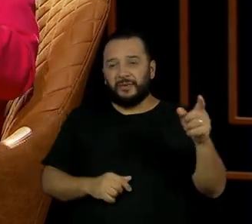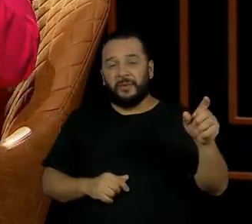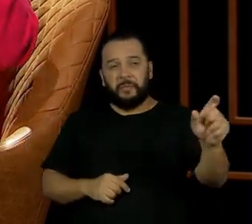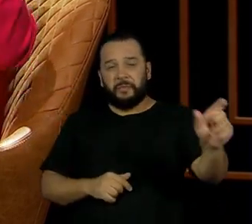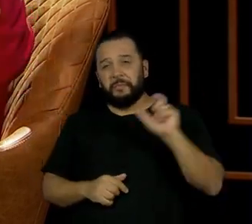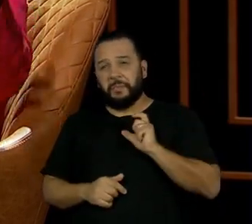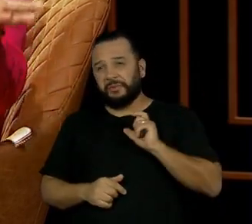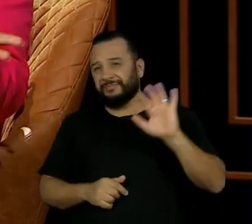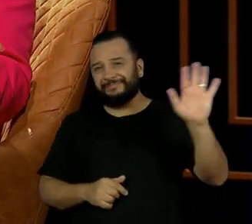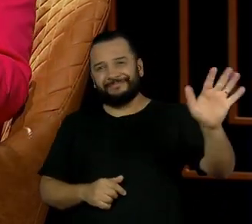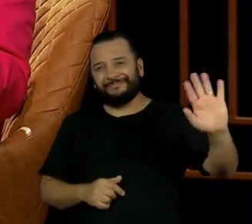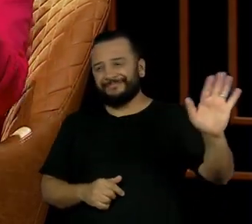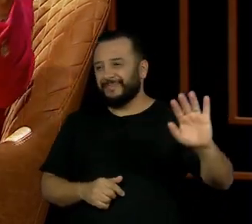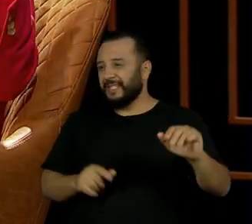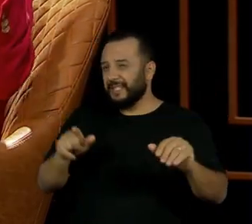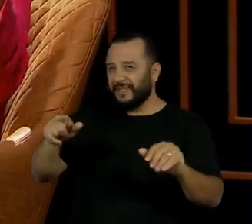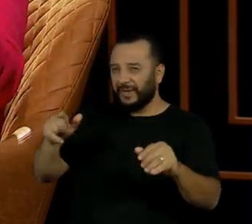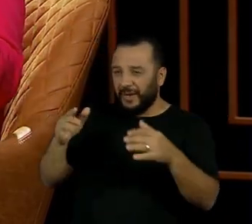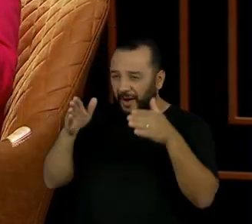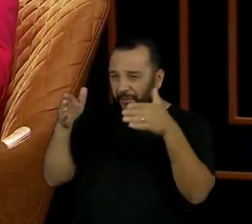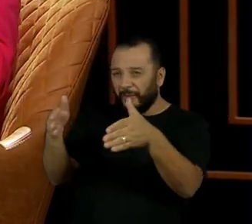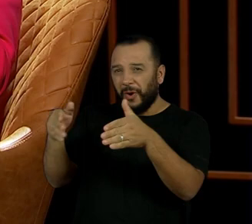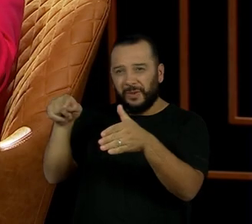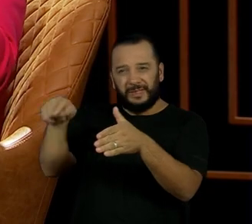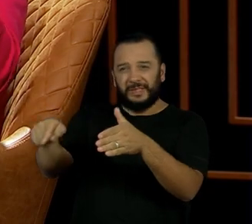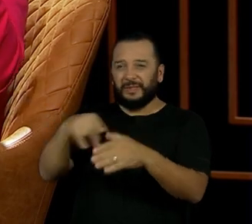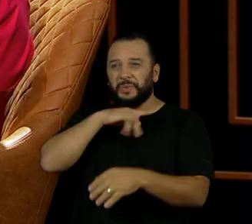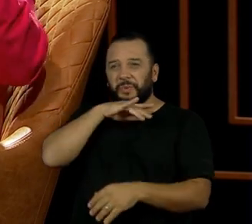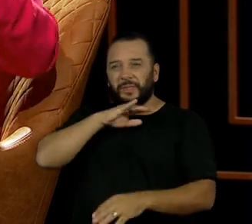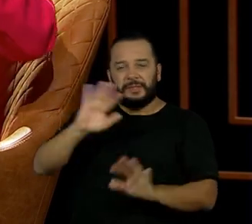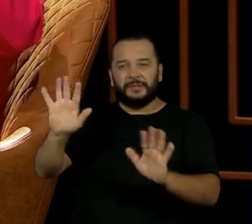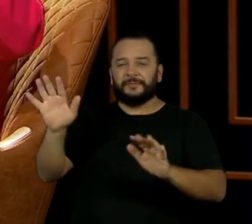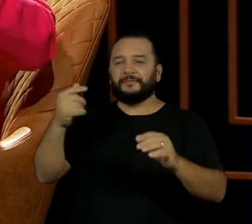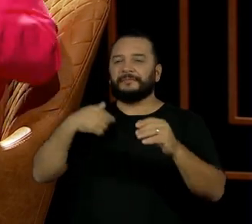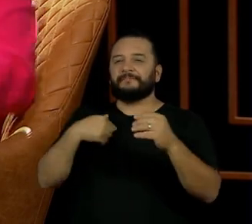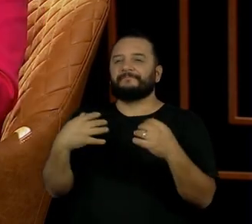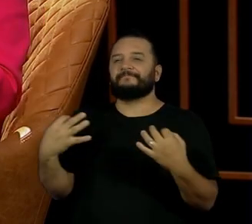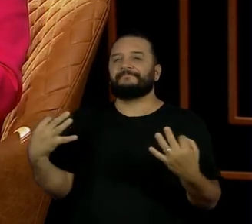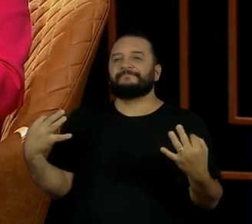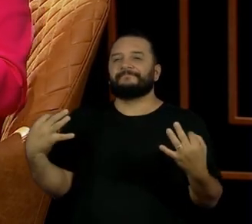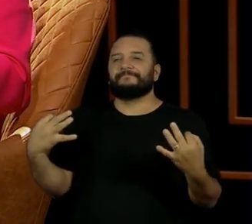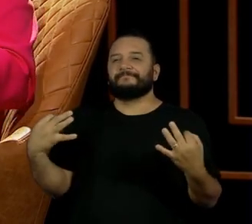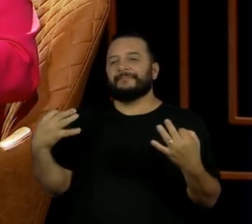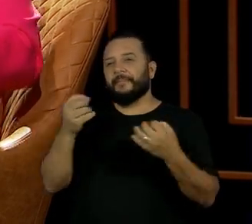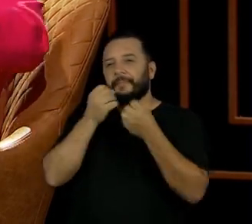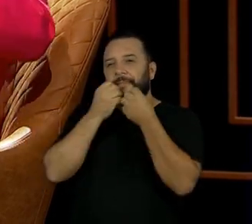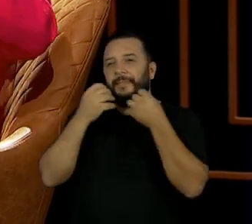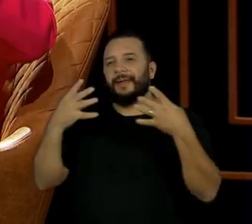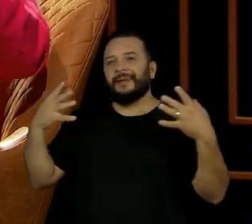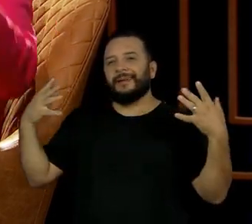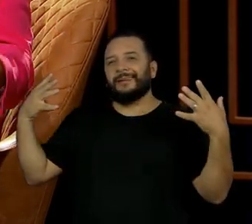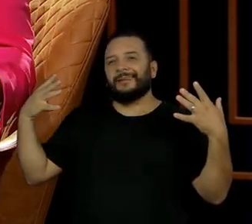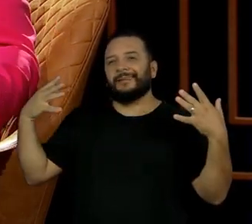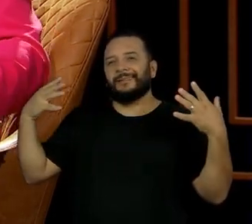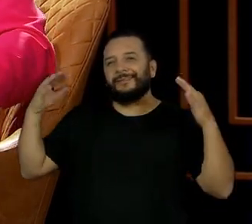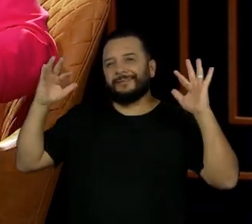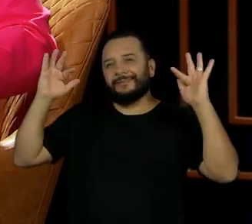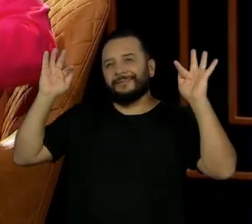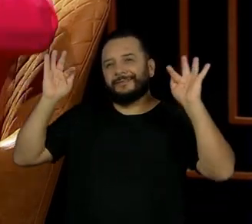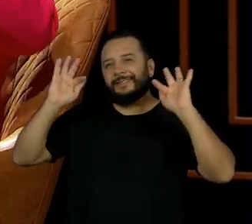eu dar atenção para isso hoje é o dia que eu preciso estar bem né